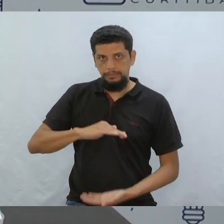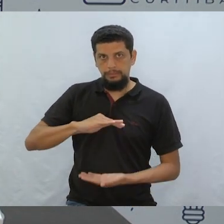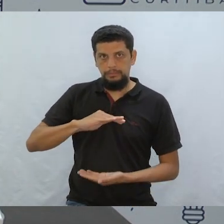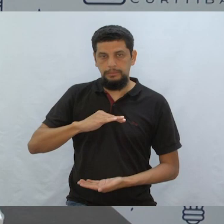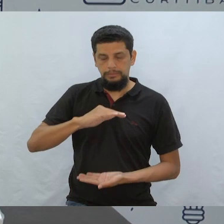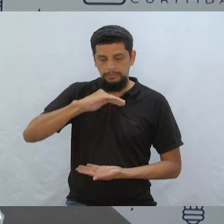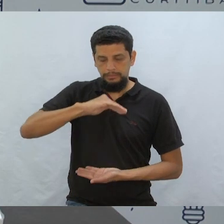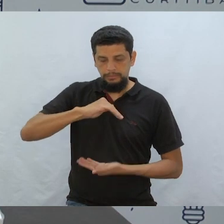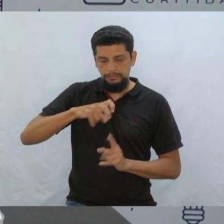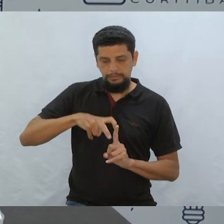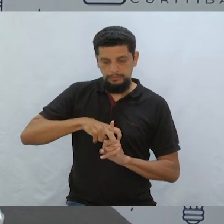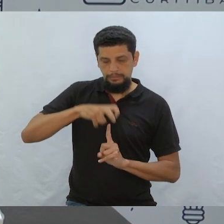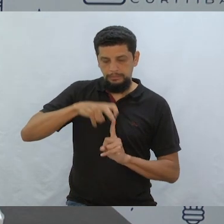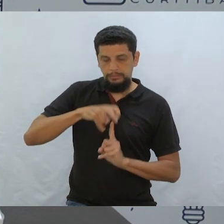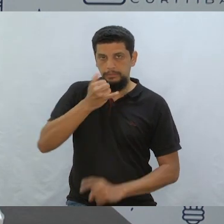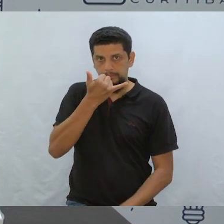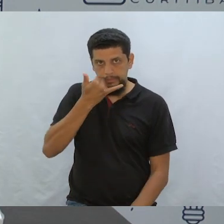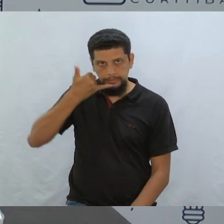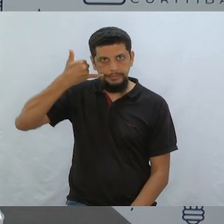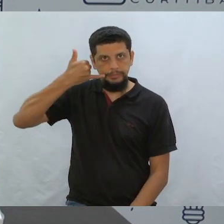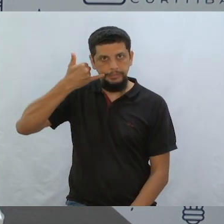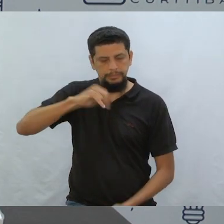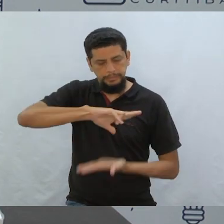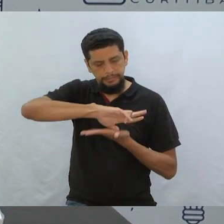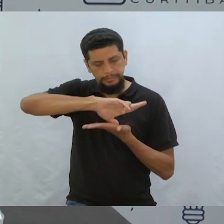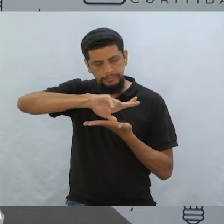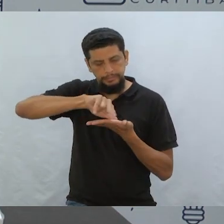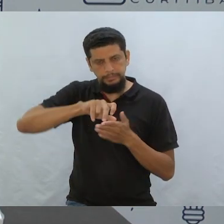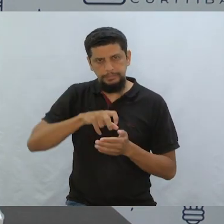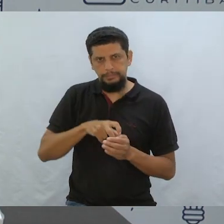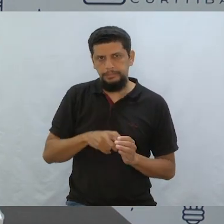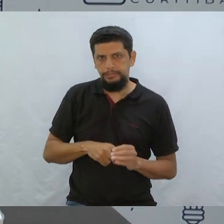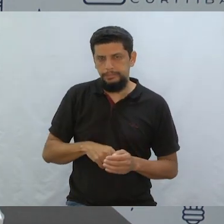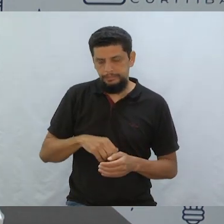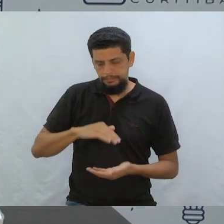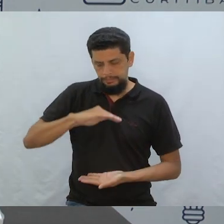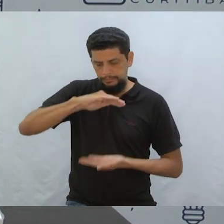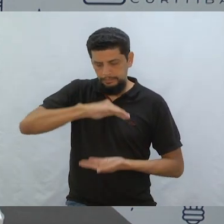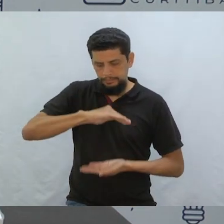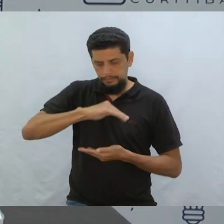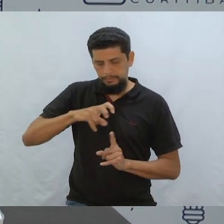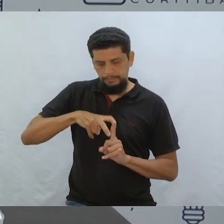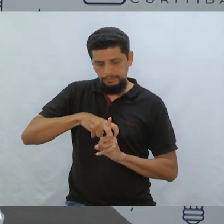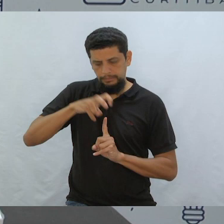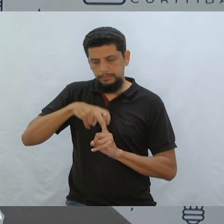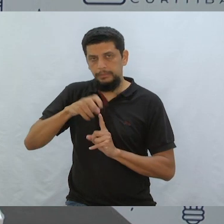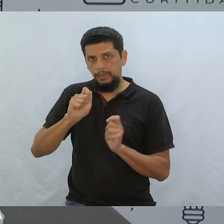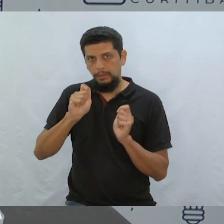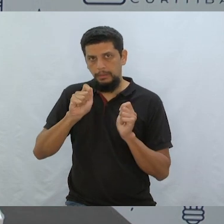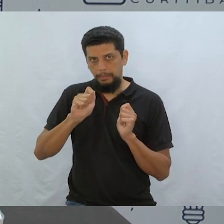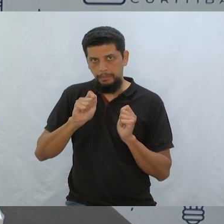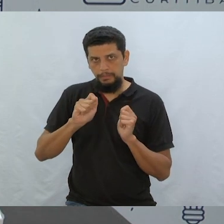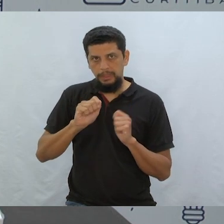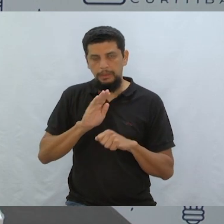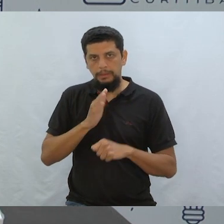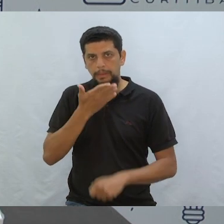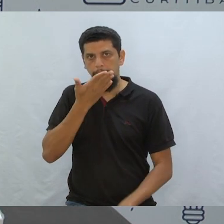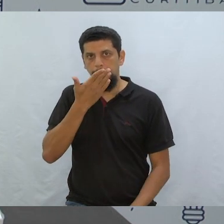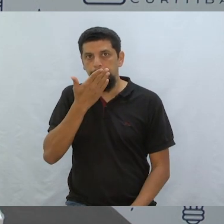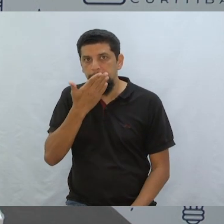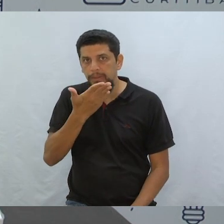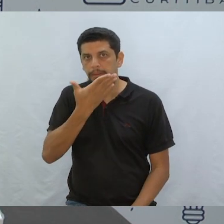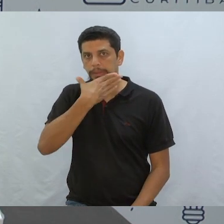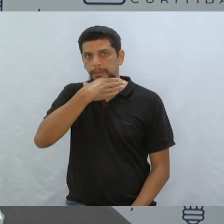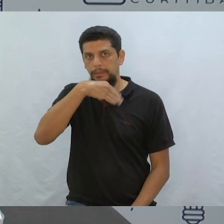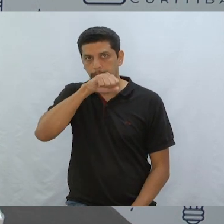leite, embalagens de suco, né? Várias embalagens de amaciante também. Então, procurem com o auxílio de alguém aí